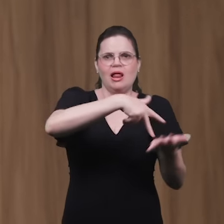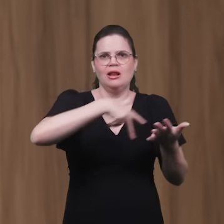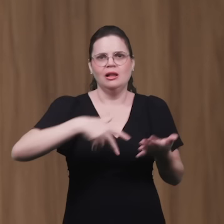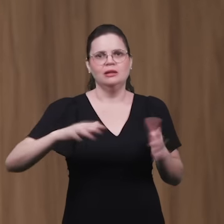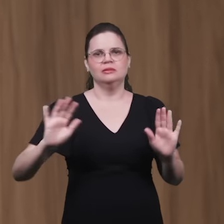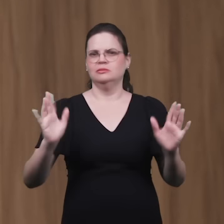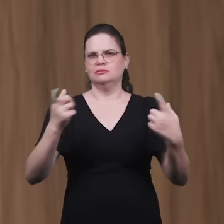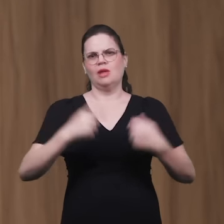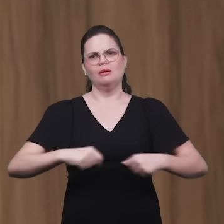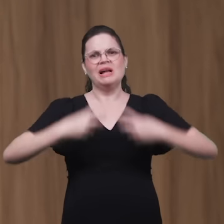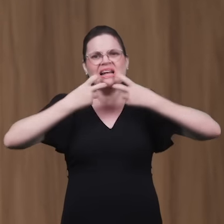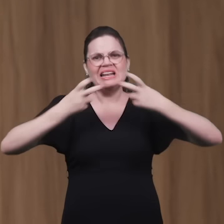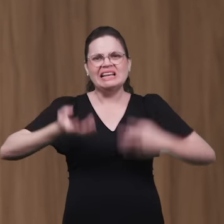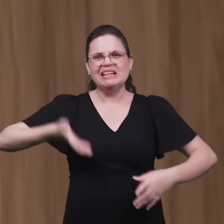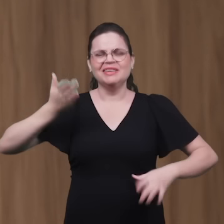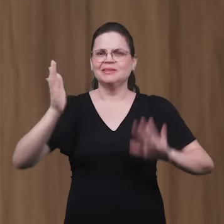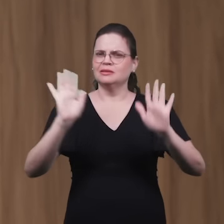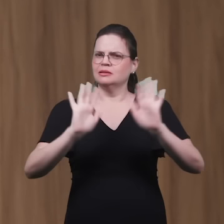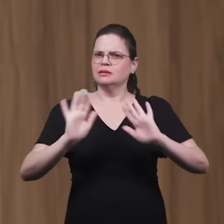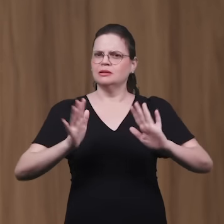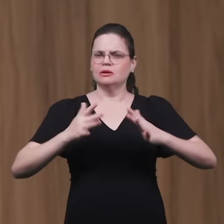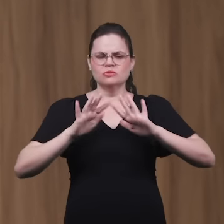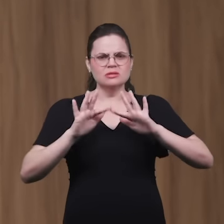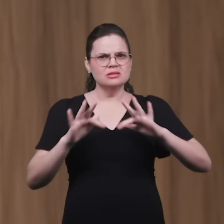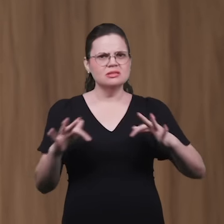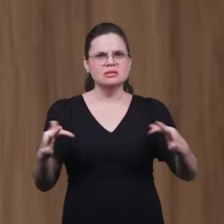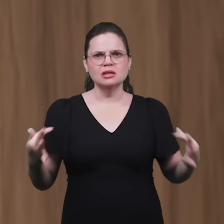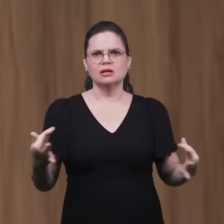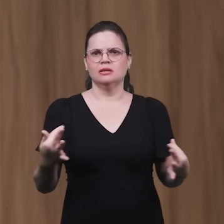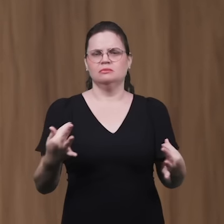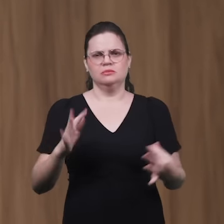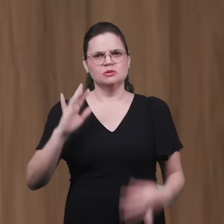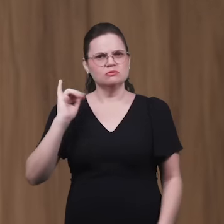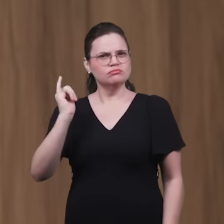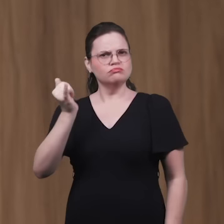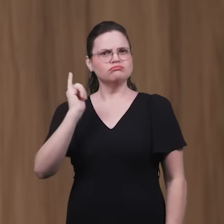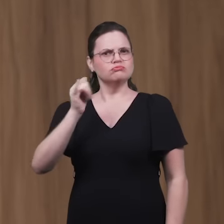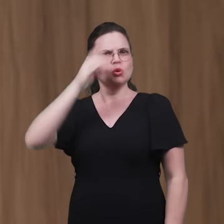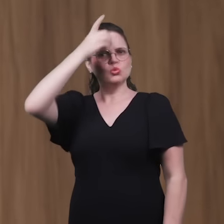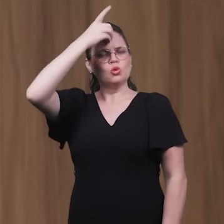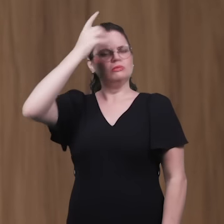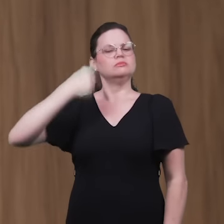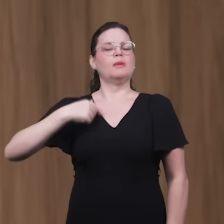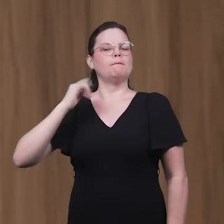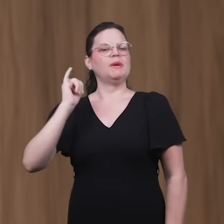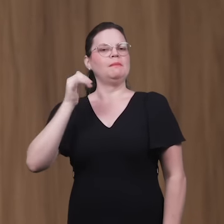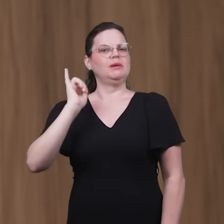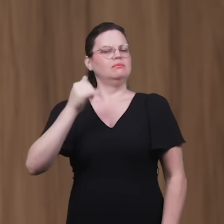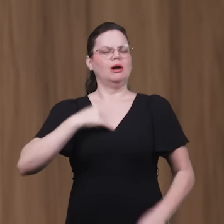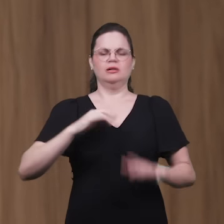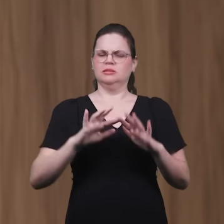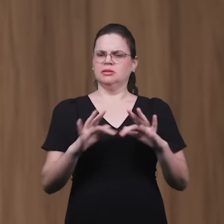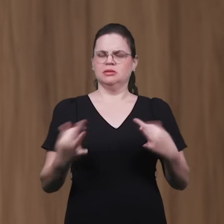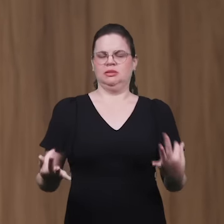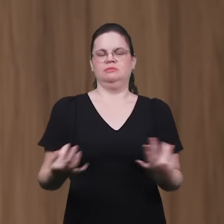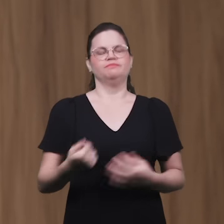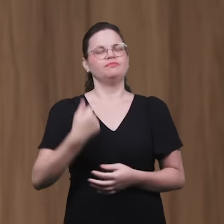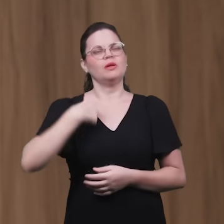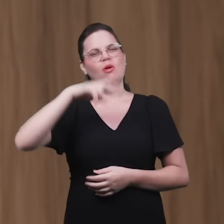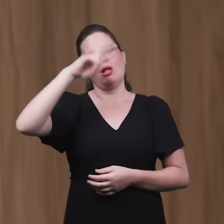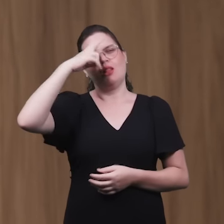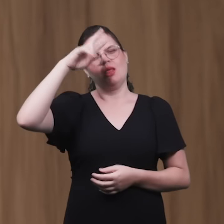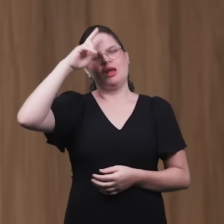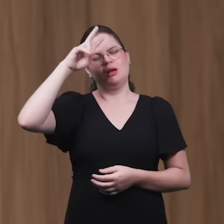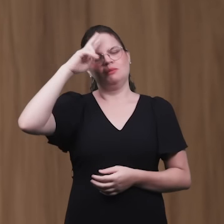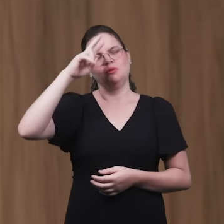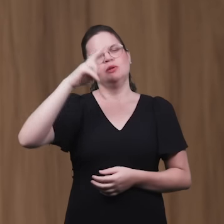voz alta ou coisa assim, não, é na simplicidade. Eu me lembro de um pastor que esteve conosco muitos anos, ele esteve pela